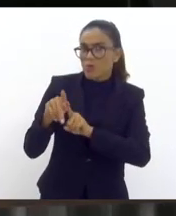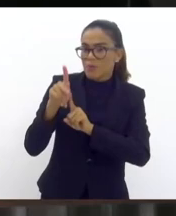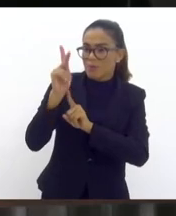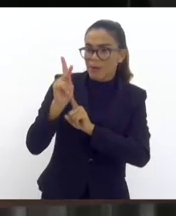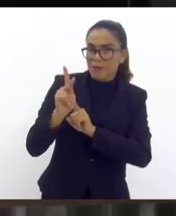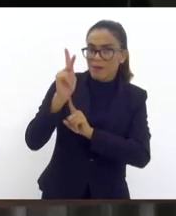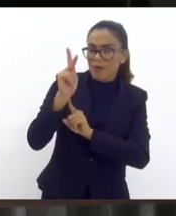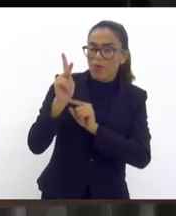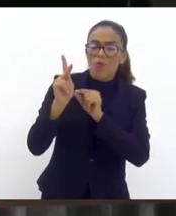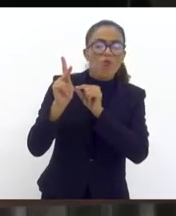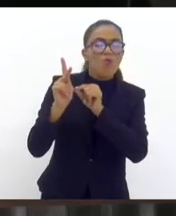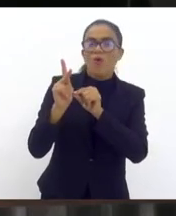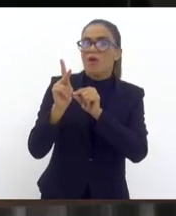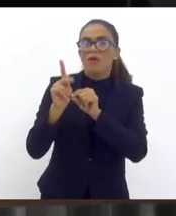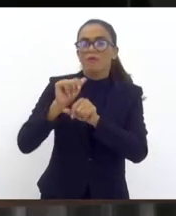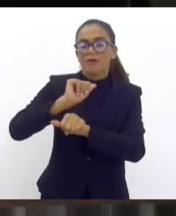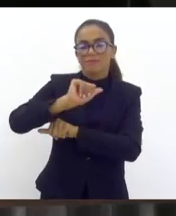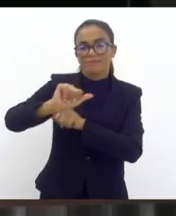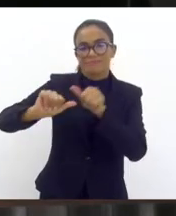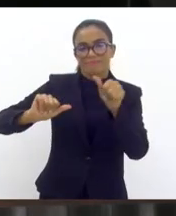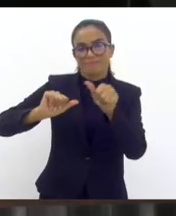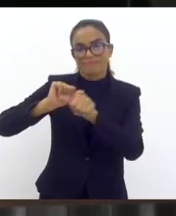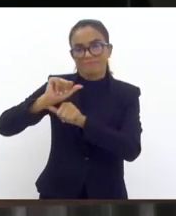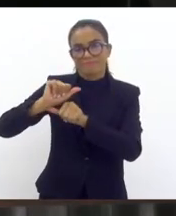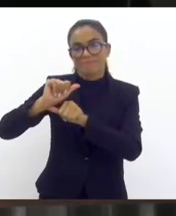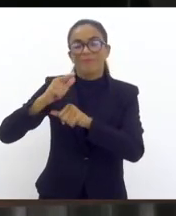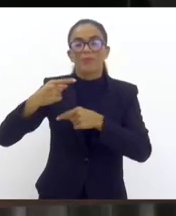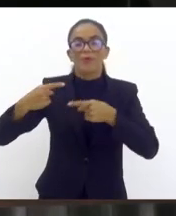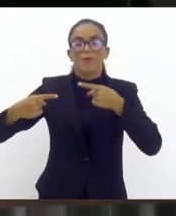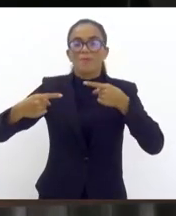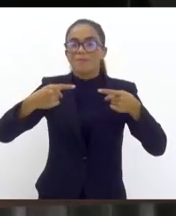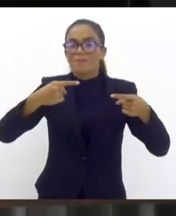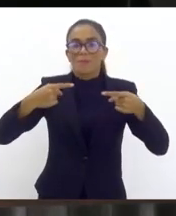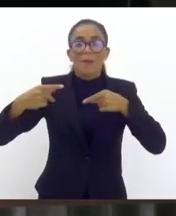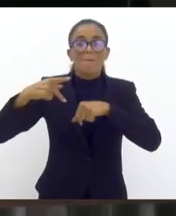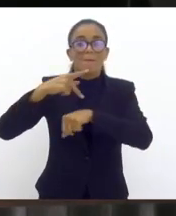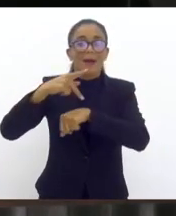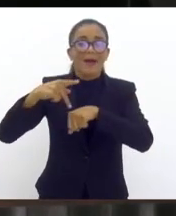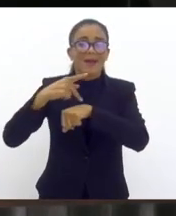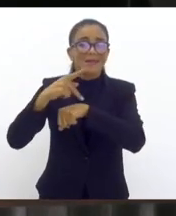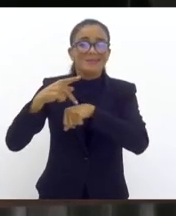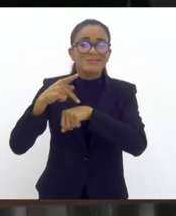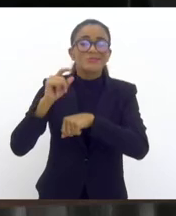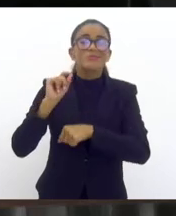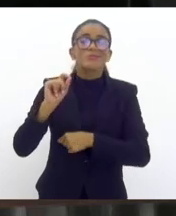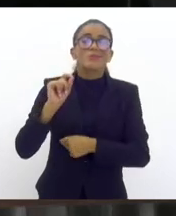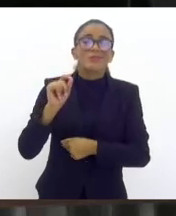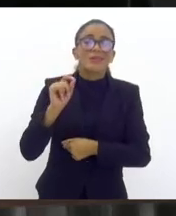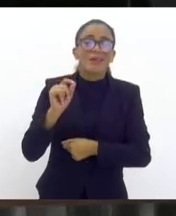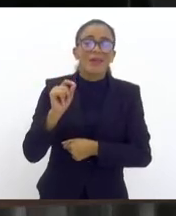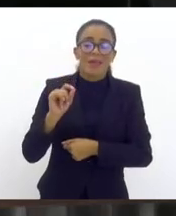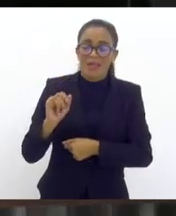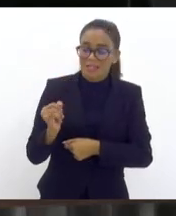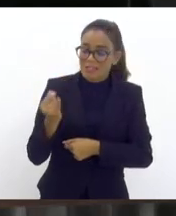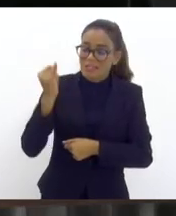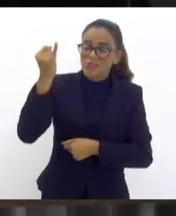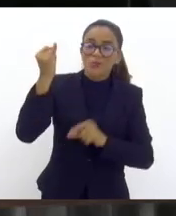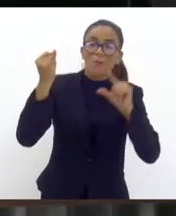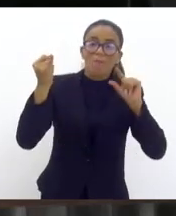e sofrerá uma maior concorrência de países que não o tributo